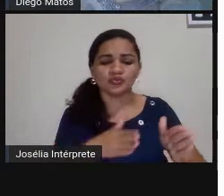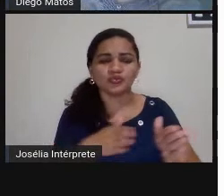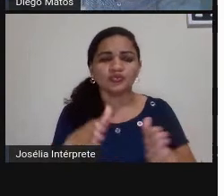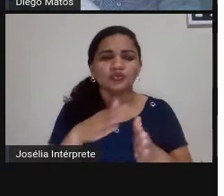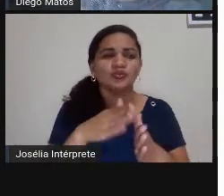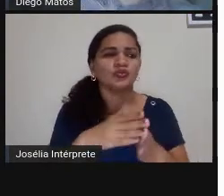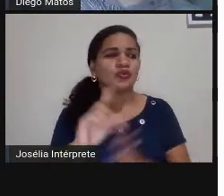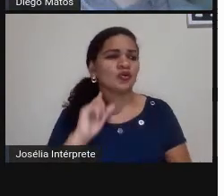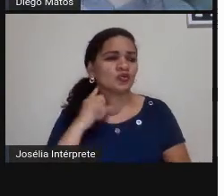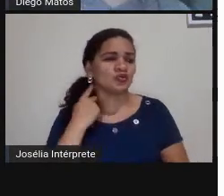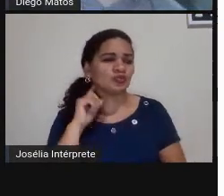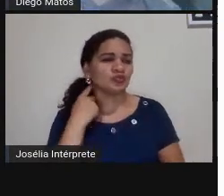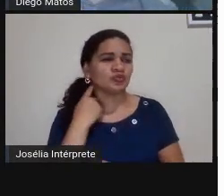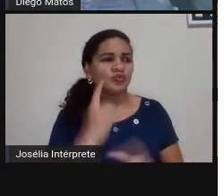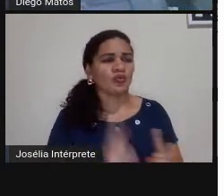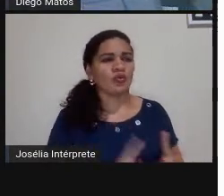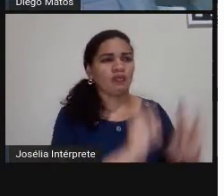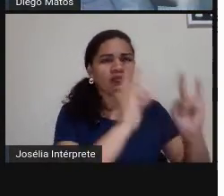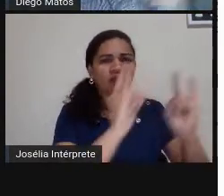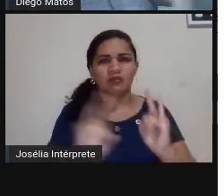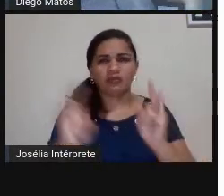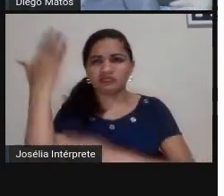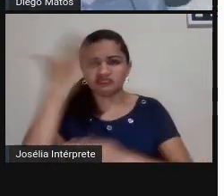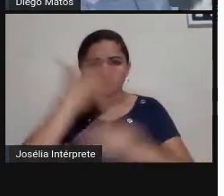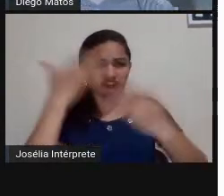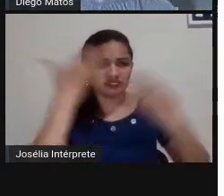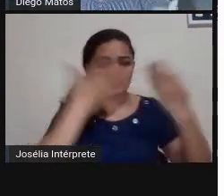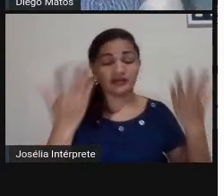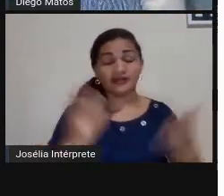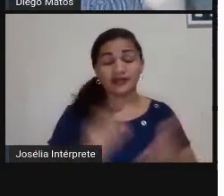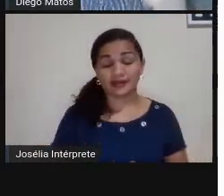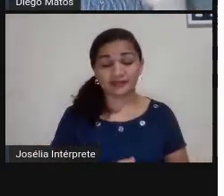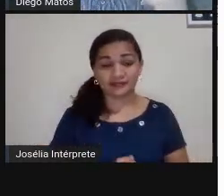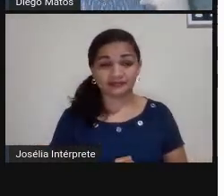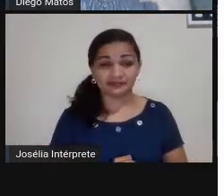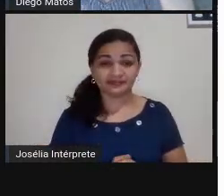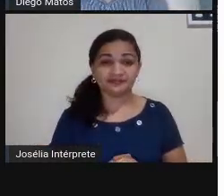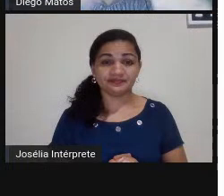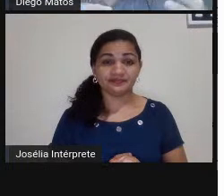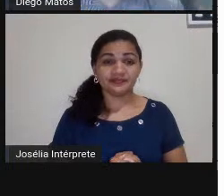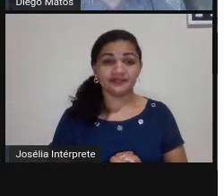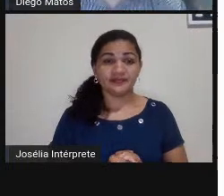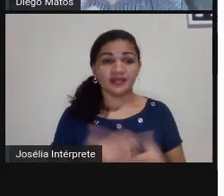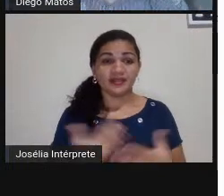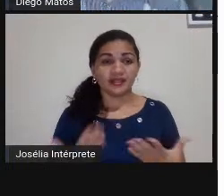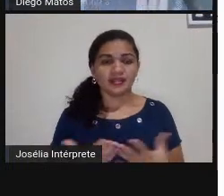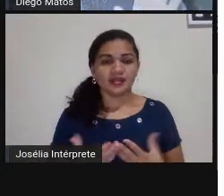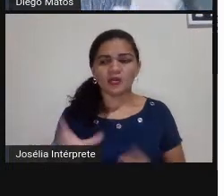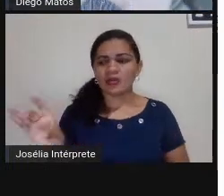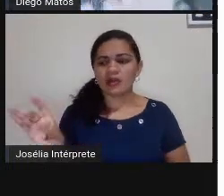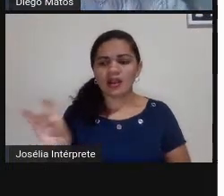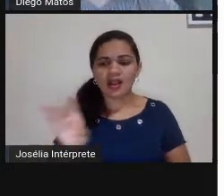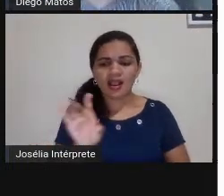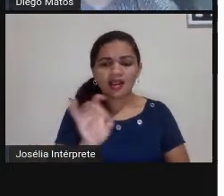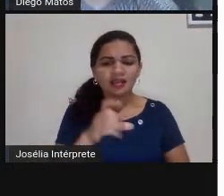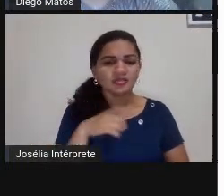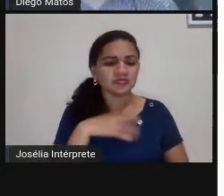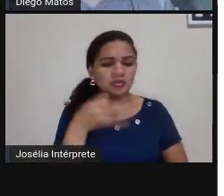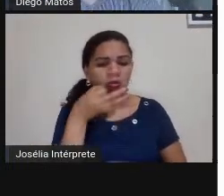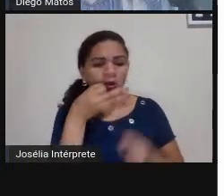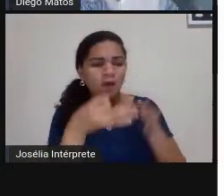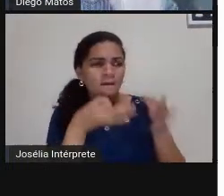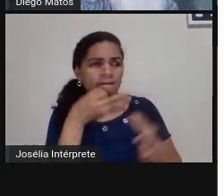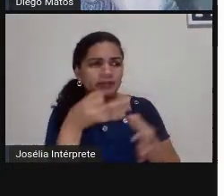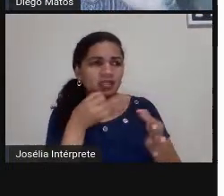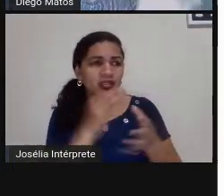poluída visualmente por conta dessas Torres ali foi engraçado foi que cada um tinha uma opinião sobre esse Impacto